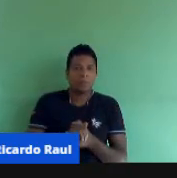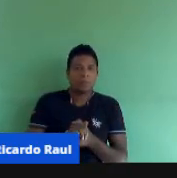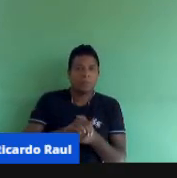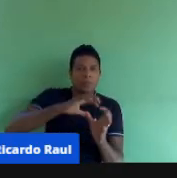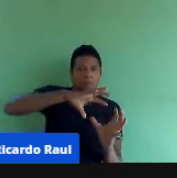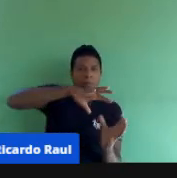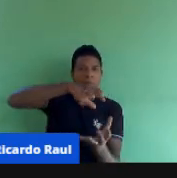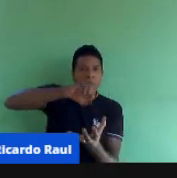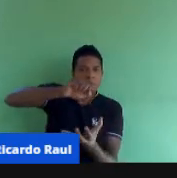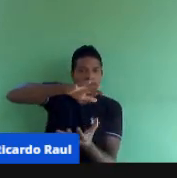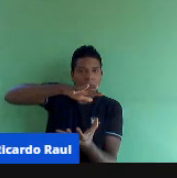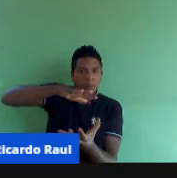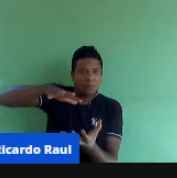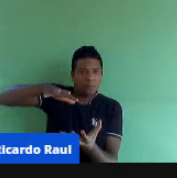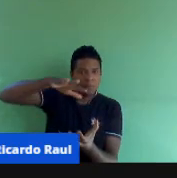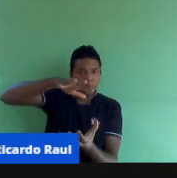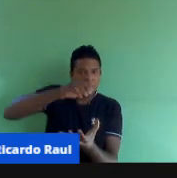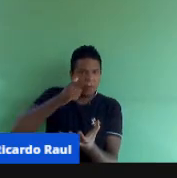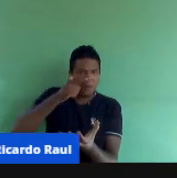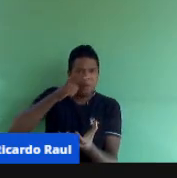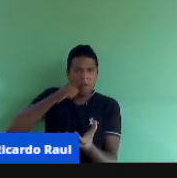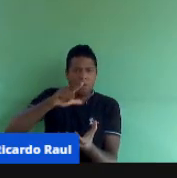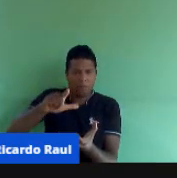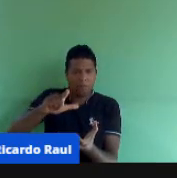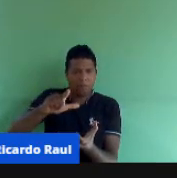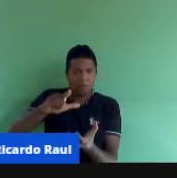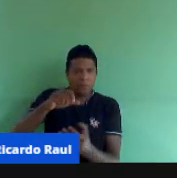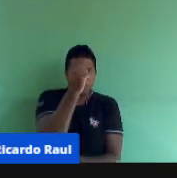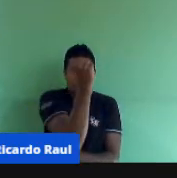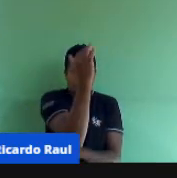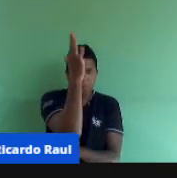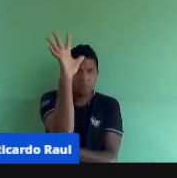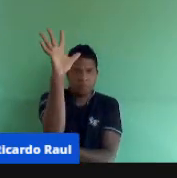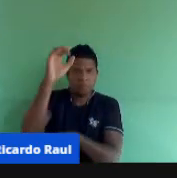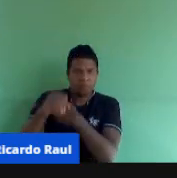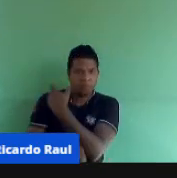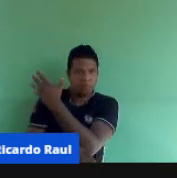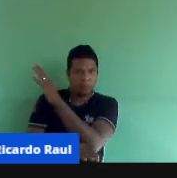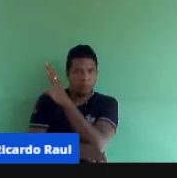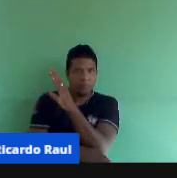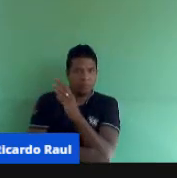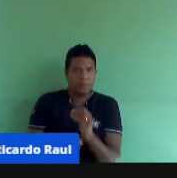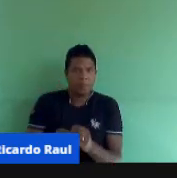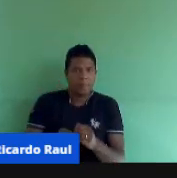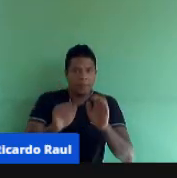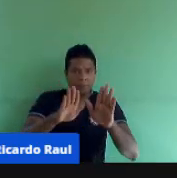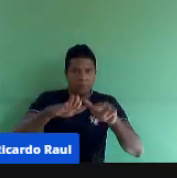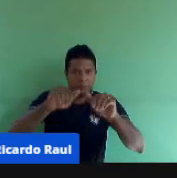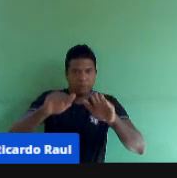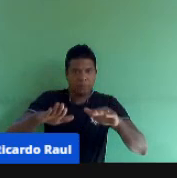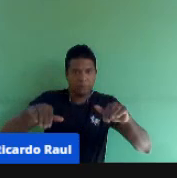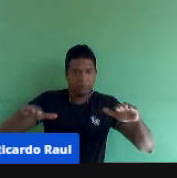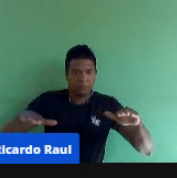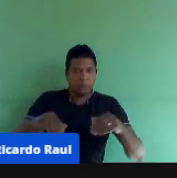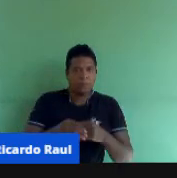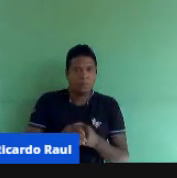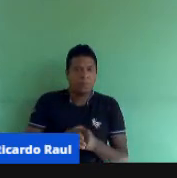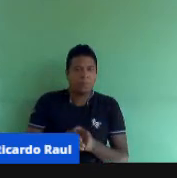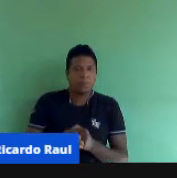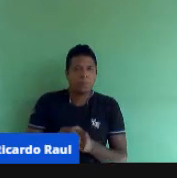a atmosfera consegue mesmo, as nossas florestas conseguem segurar tudo isso, os oceanos conseguem segurar. Então, a gente consegue fazer